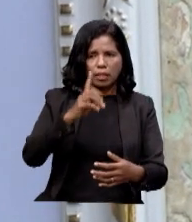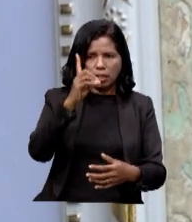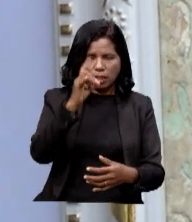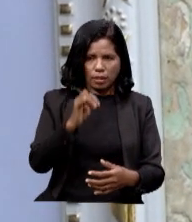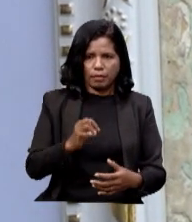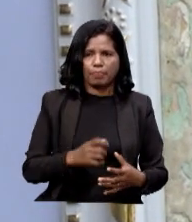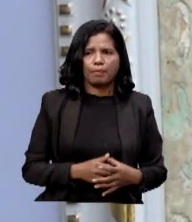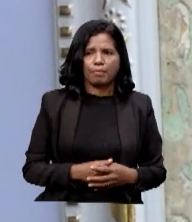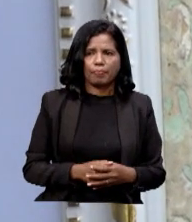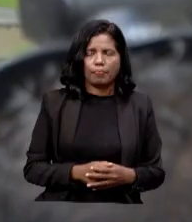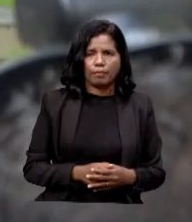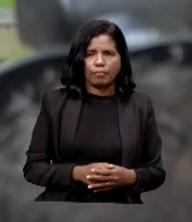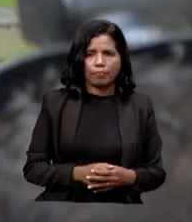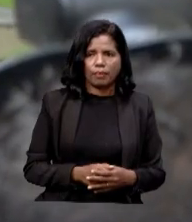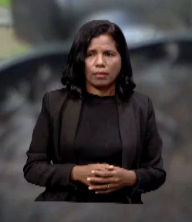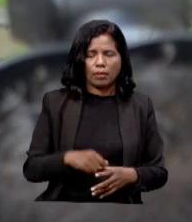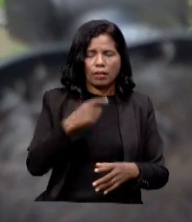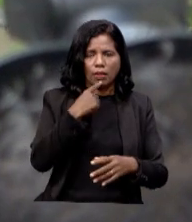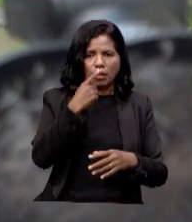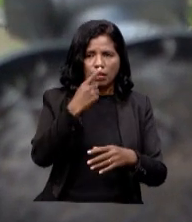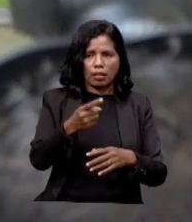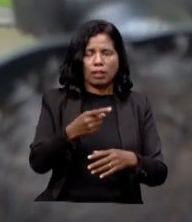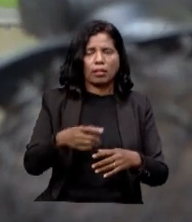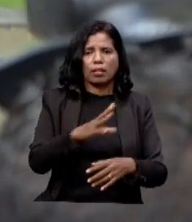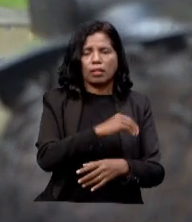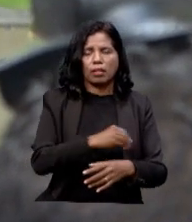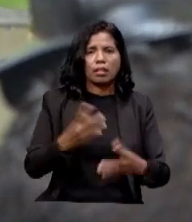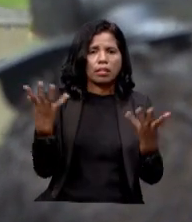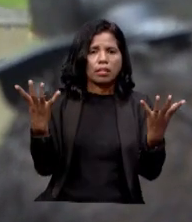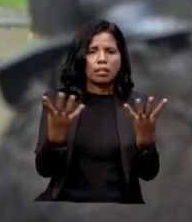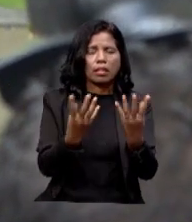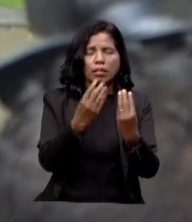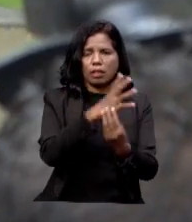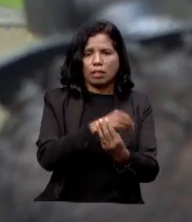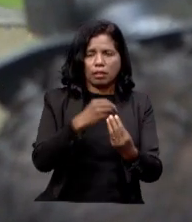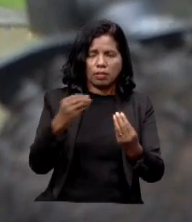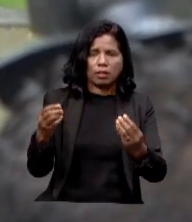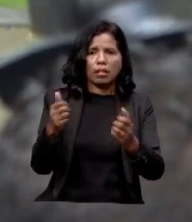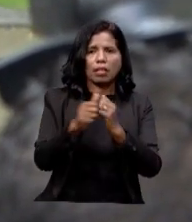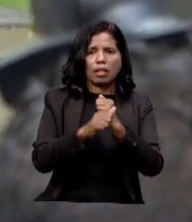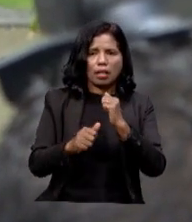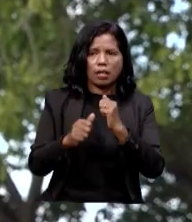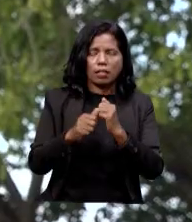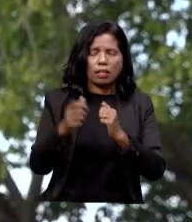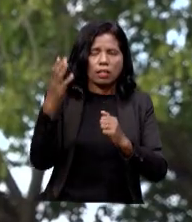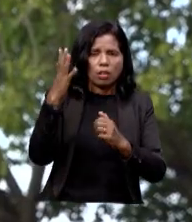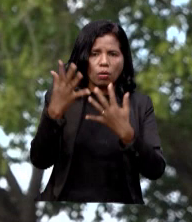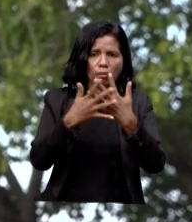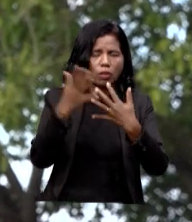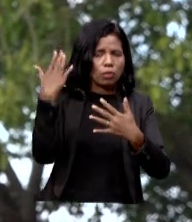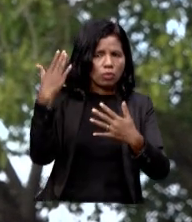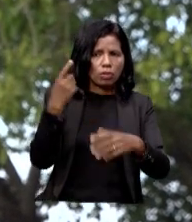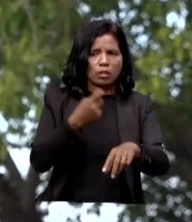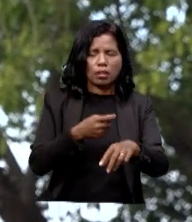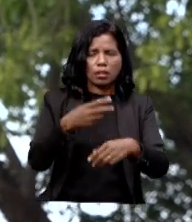Chega. Tiago Sarmento Ateten, Jardim Memória Viva, nebe construí e antigo comarca ne, Rai Memória Muruk